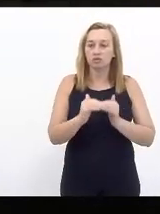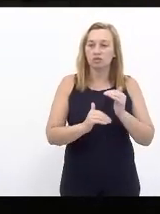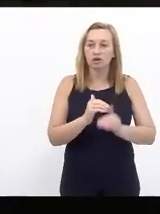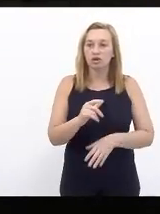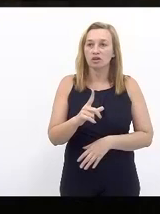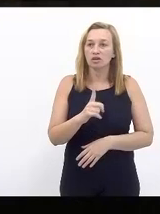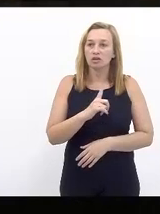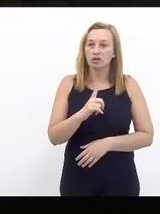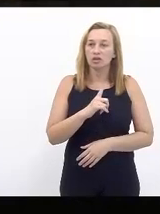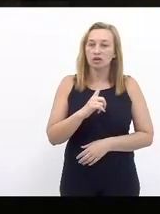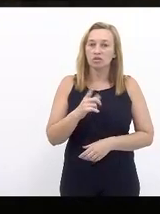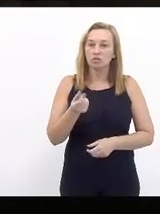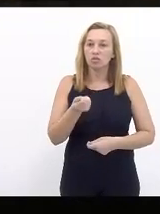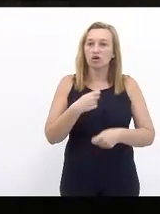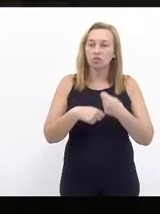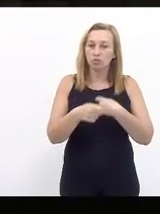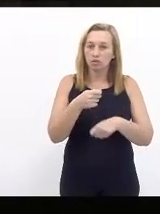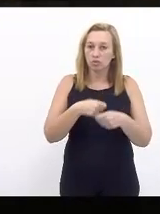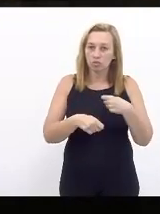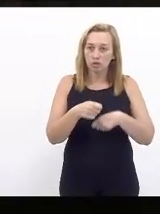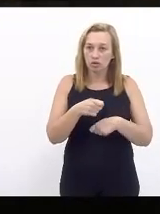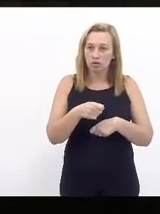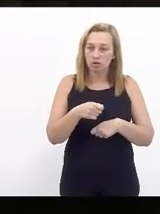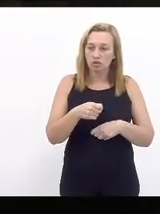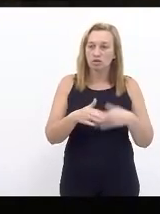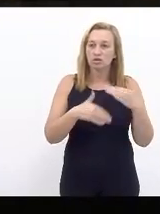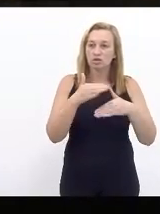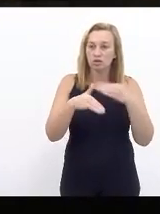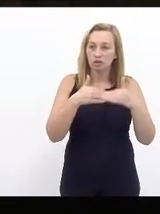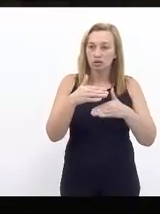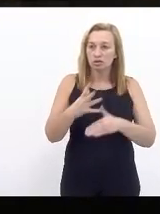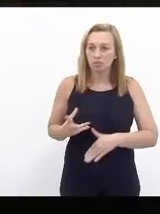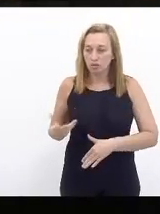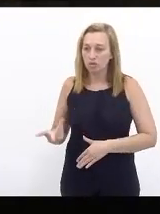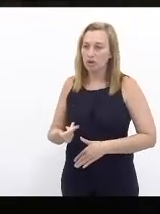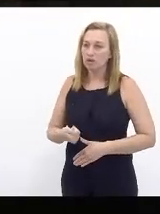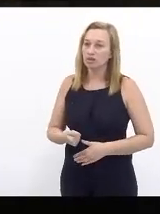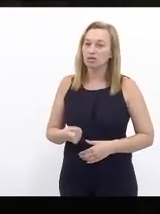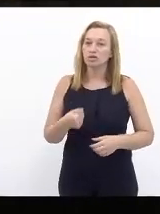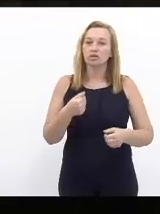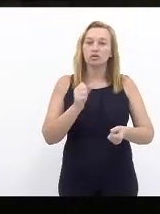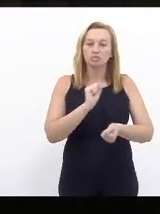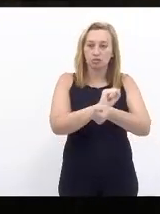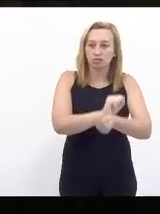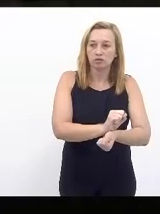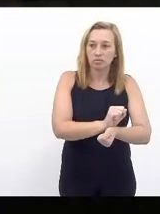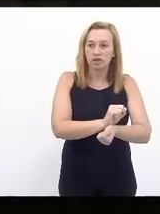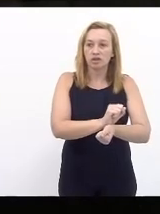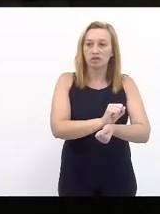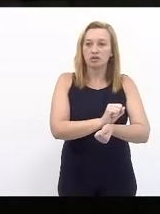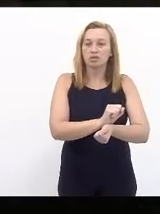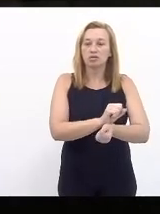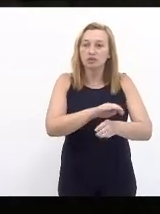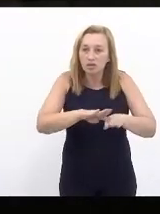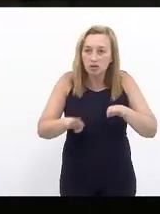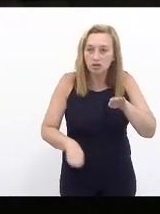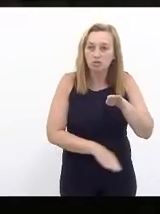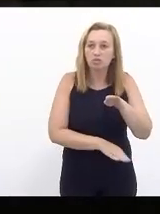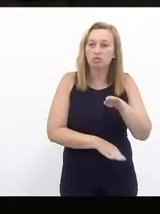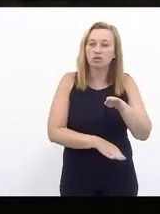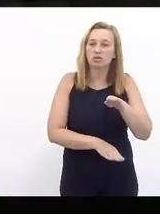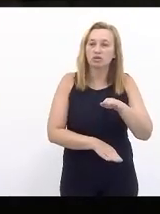ter uma economia que cresça efetivamente, porque está amarrado, está submisso,